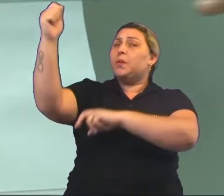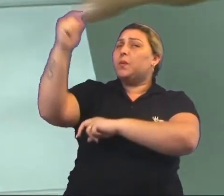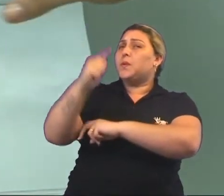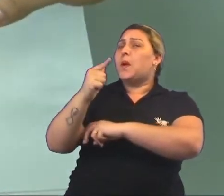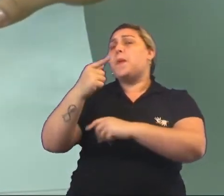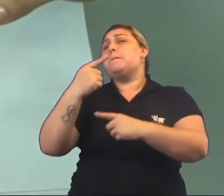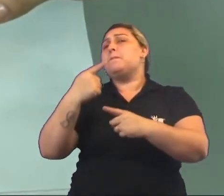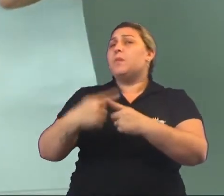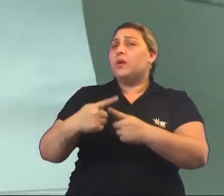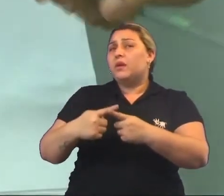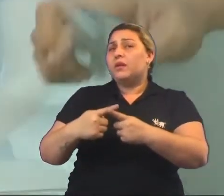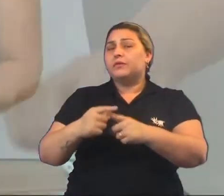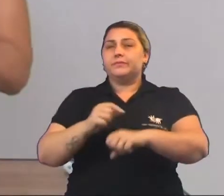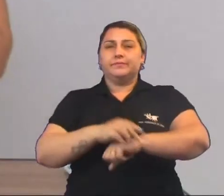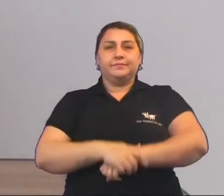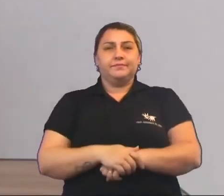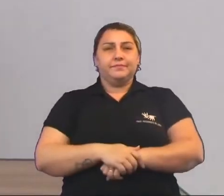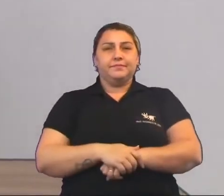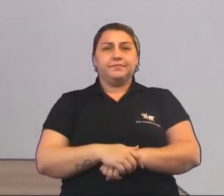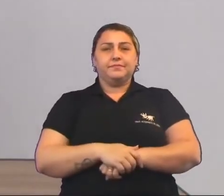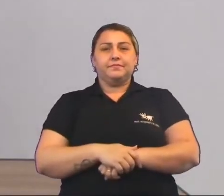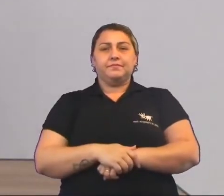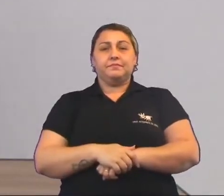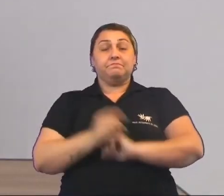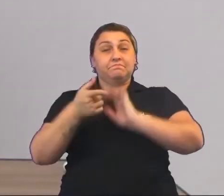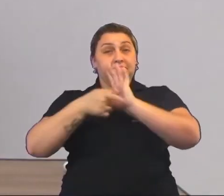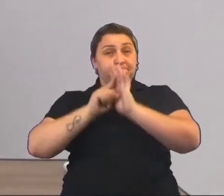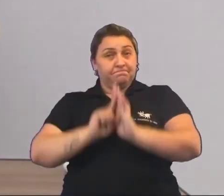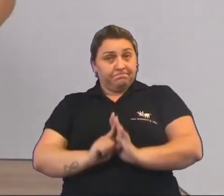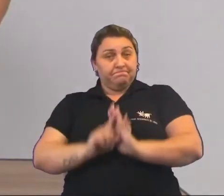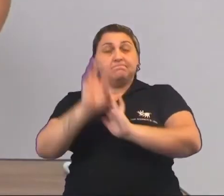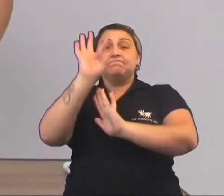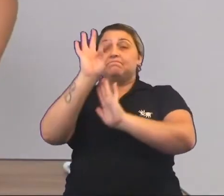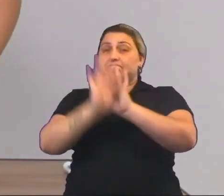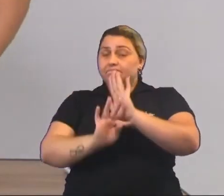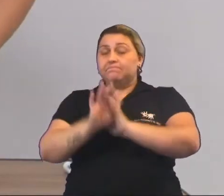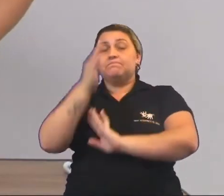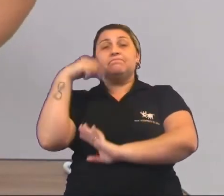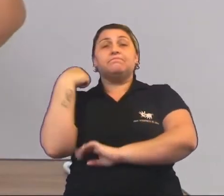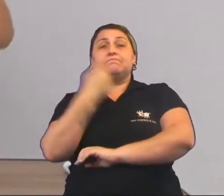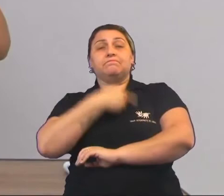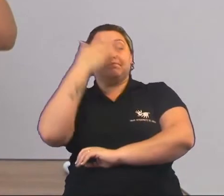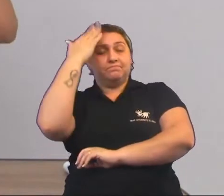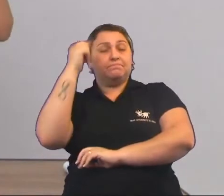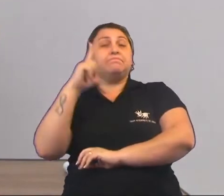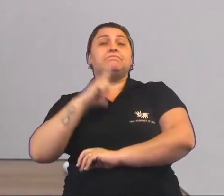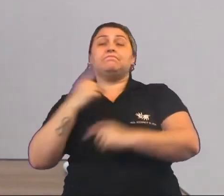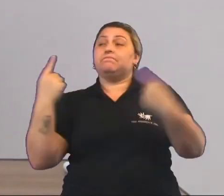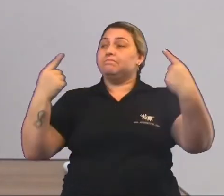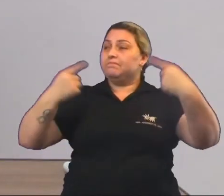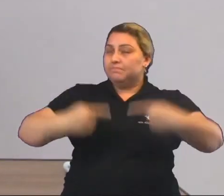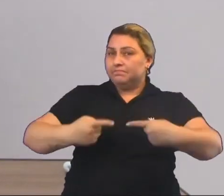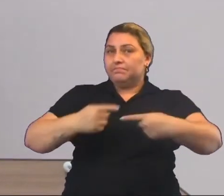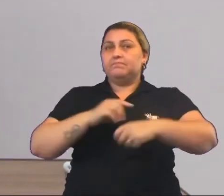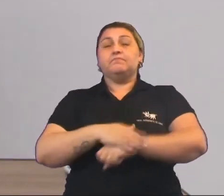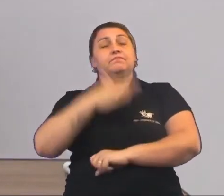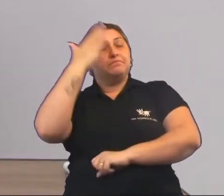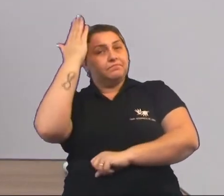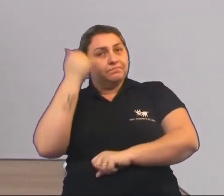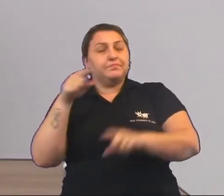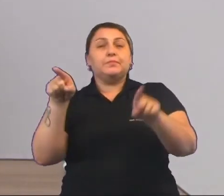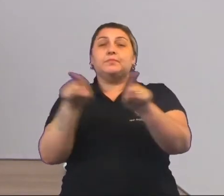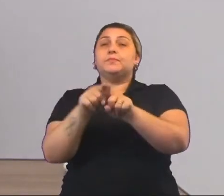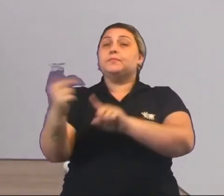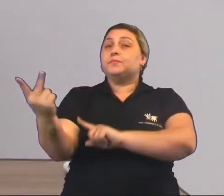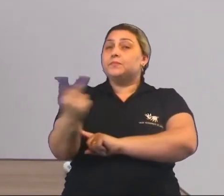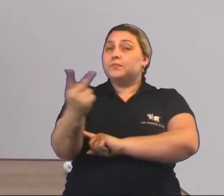sol? E por quê? Então, só antes de nós irmos ao texto, nós sabemos que ocorreu uma disputa, sabemos que um